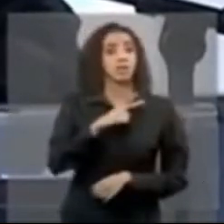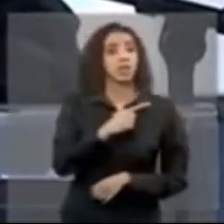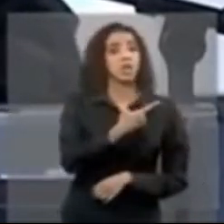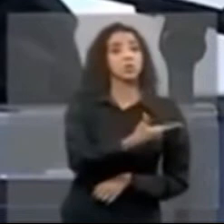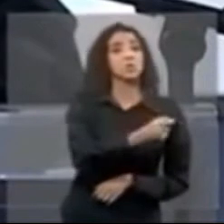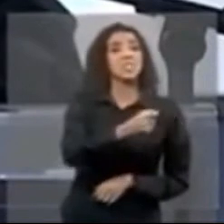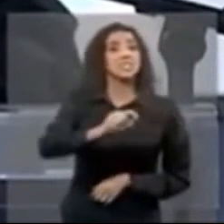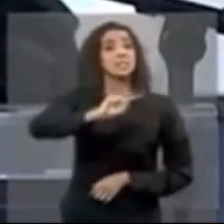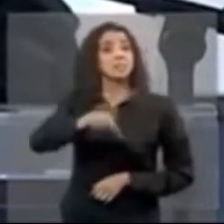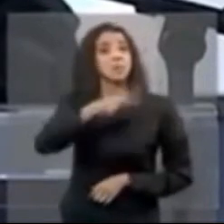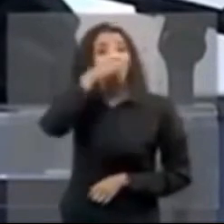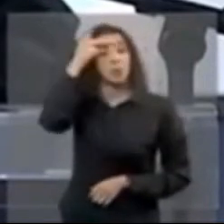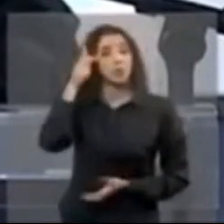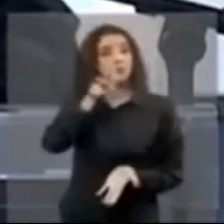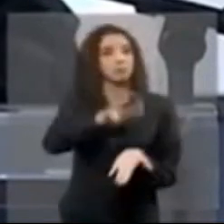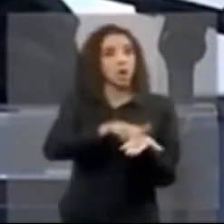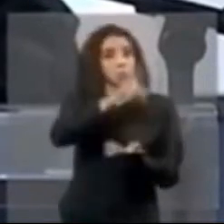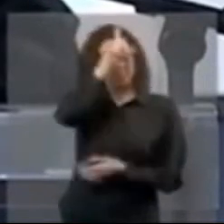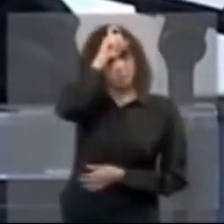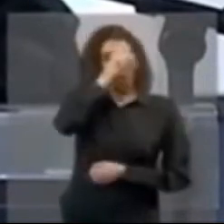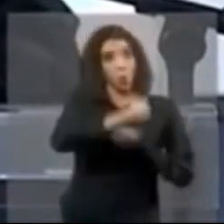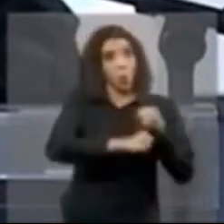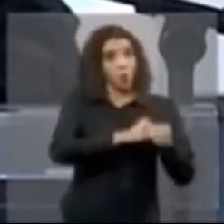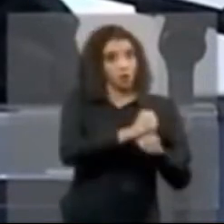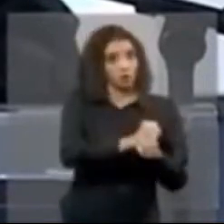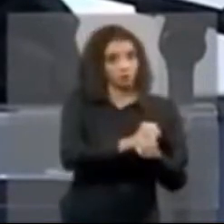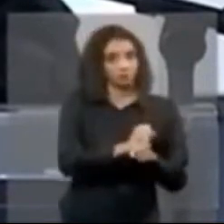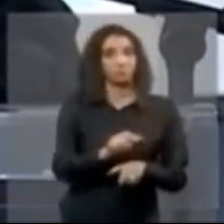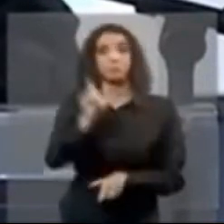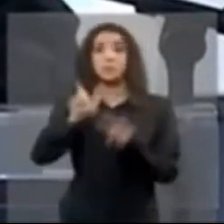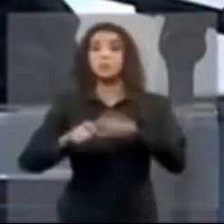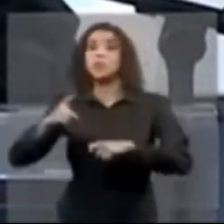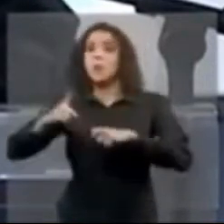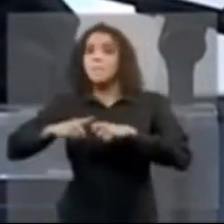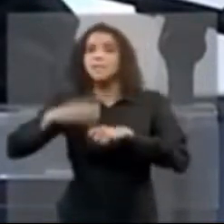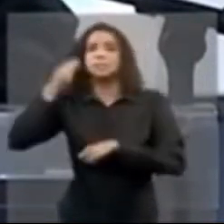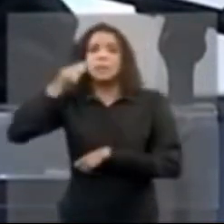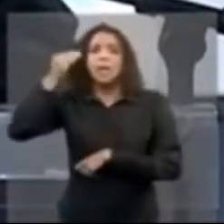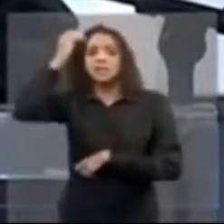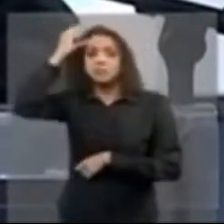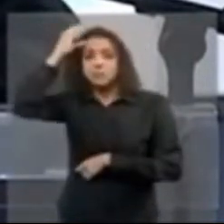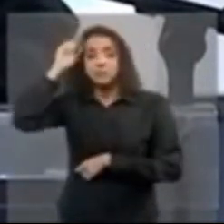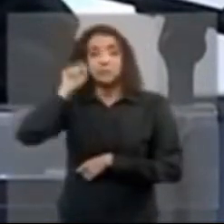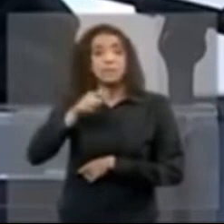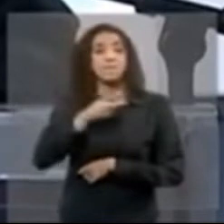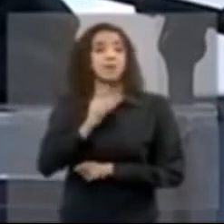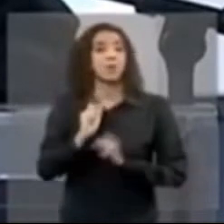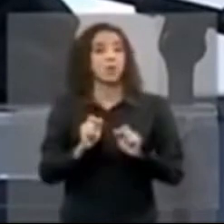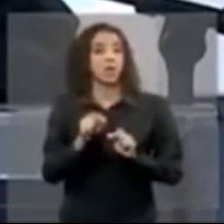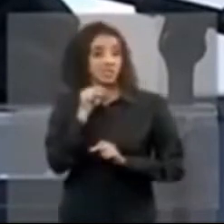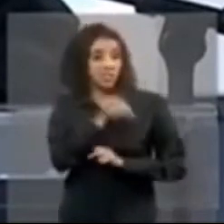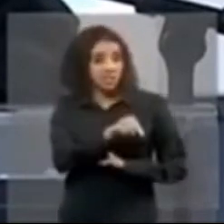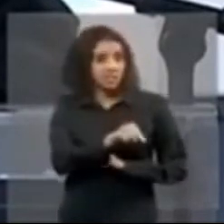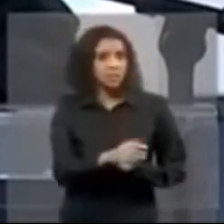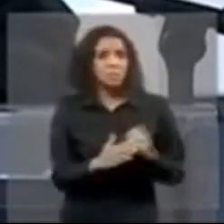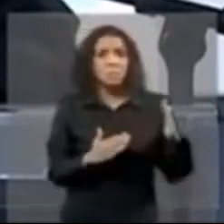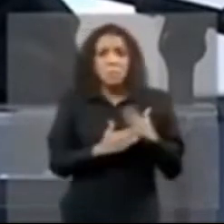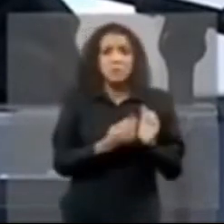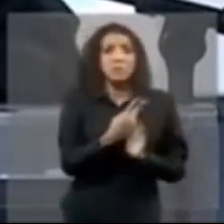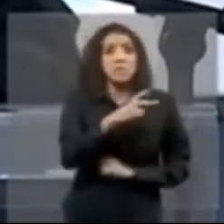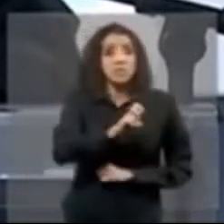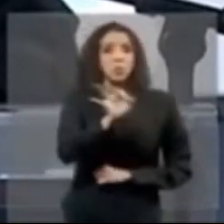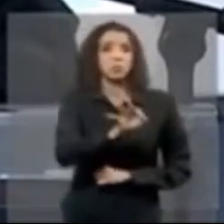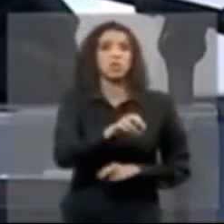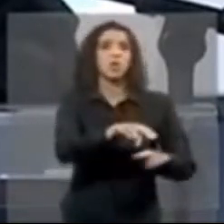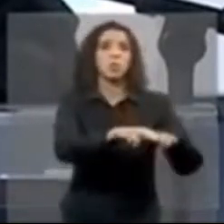por aborto por ano. A estimativa dos médicos experientes é que destes, no máximo 25% seriam